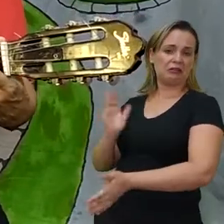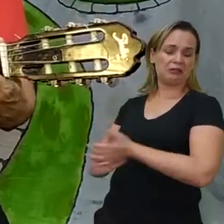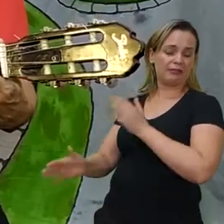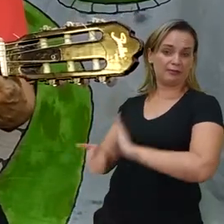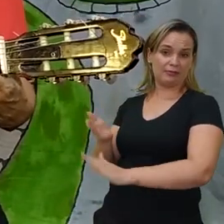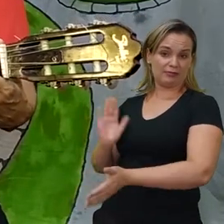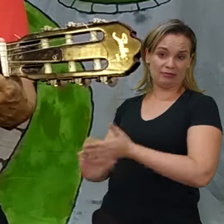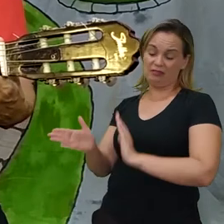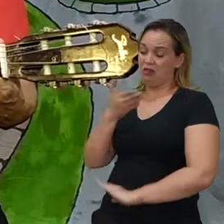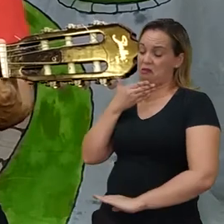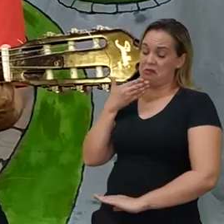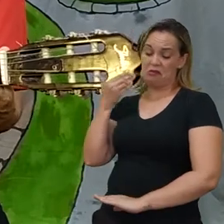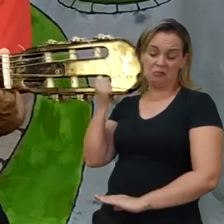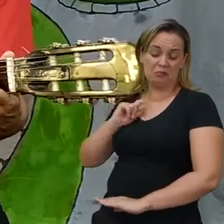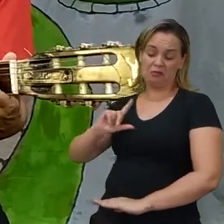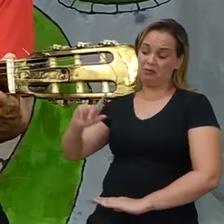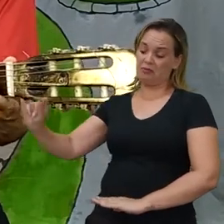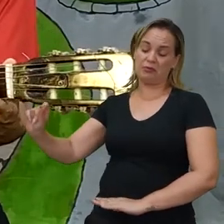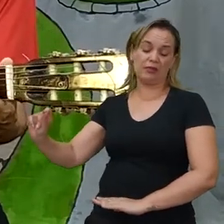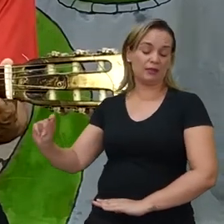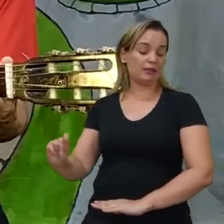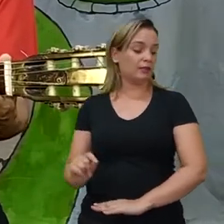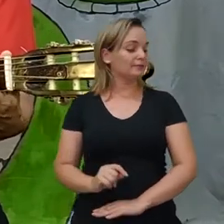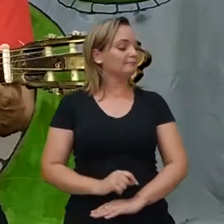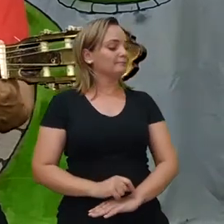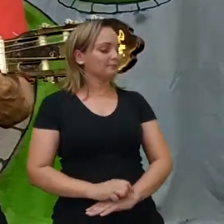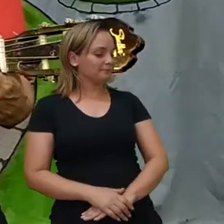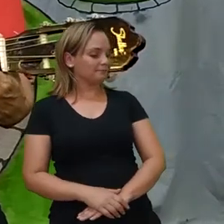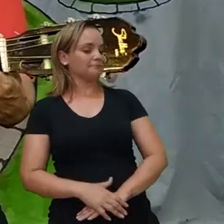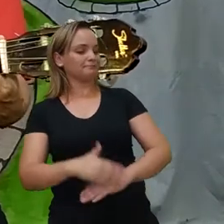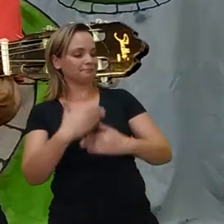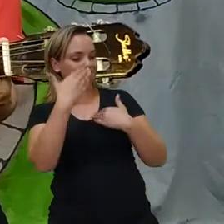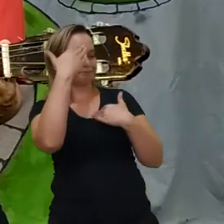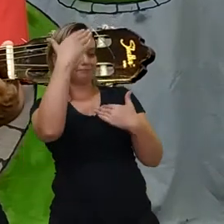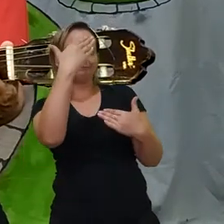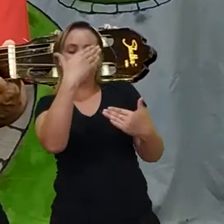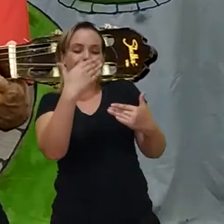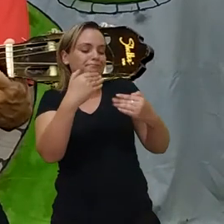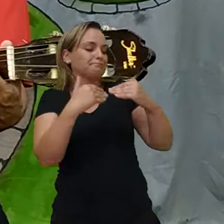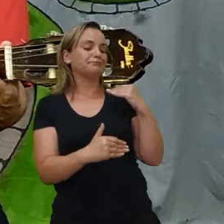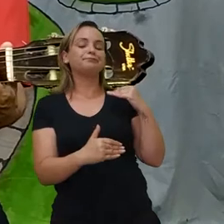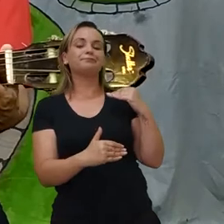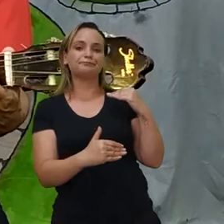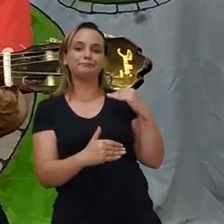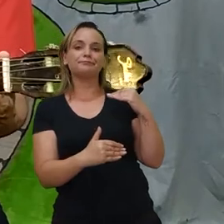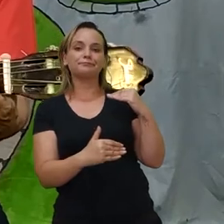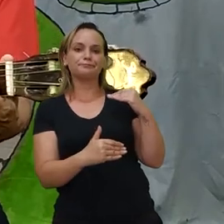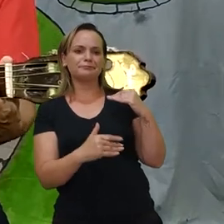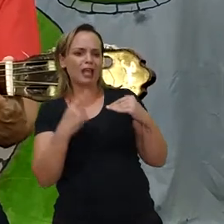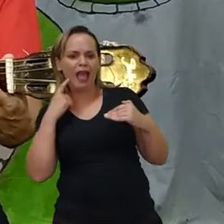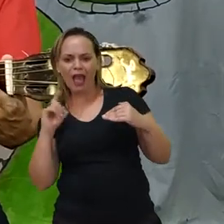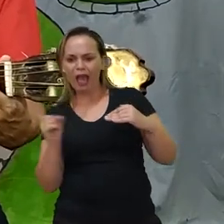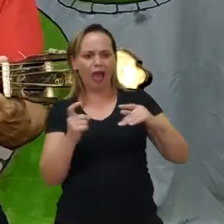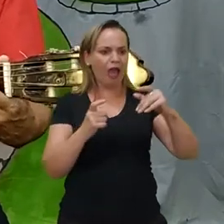com isso, é melhor se mandar. Fico muito agradecido, mas não posso concordar.